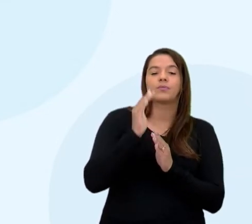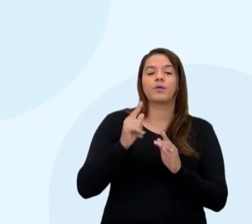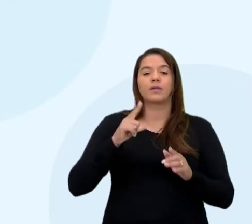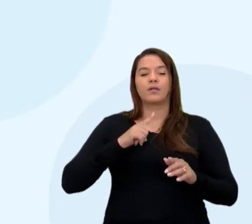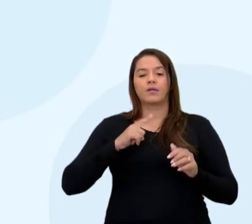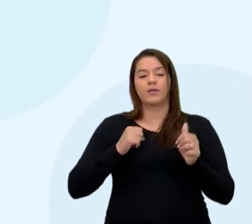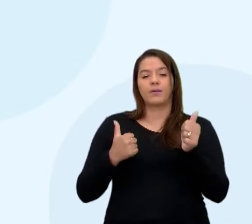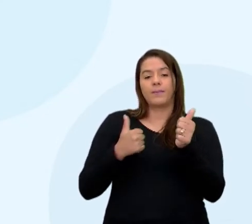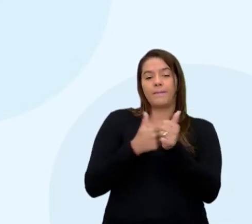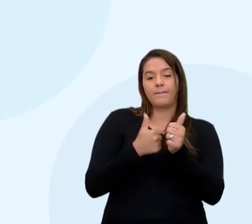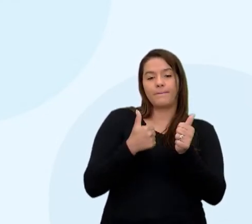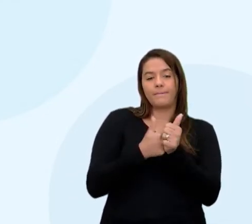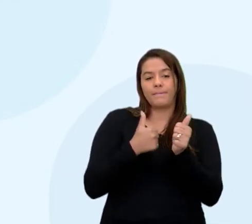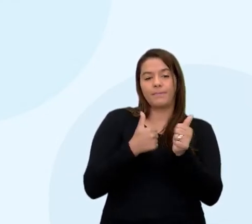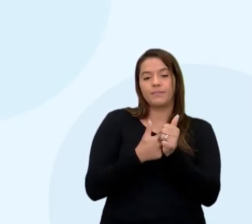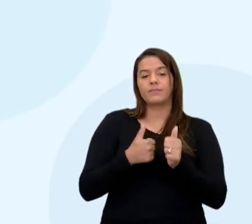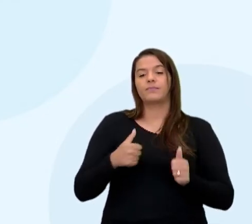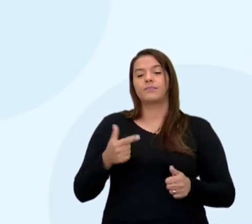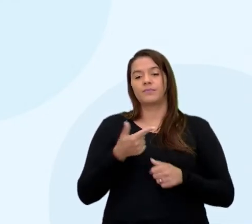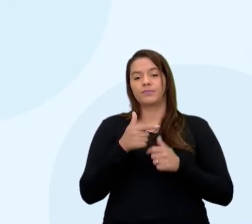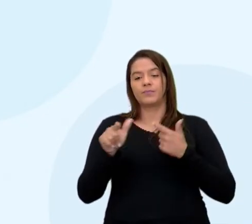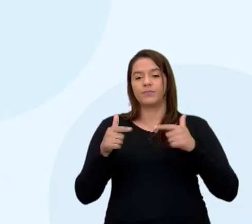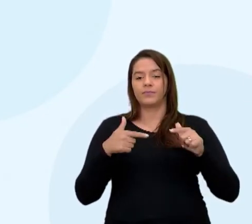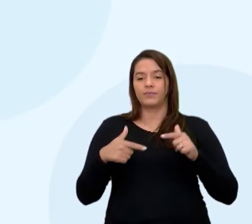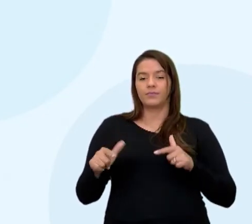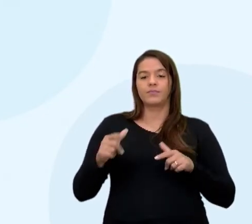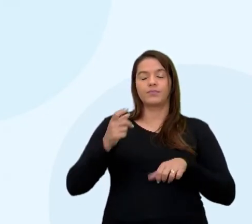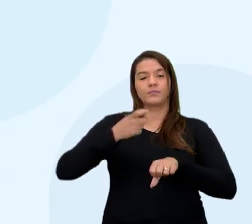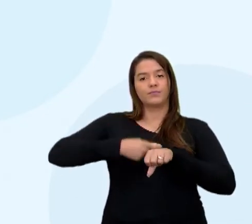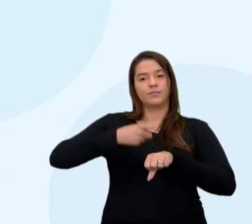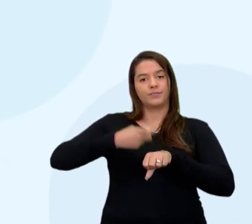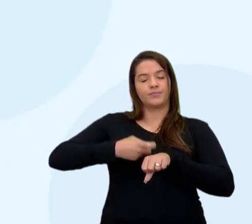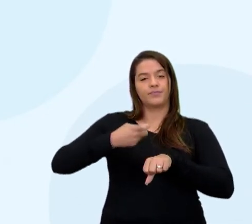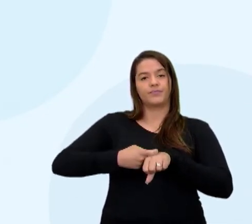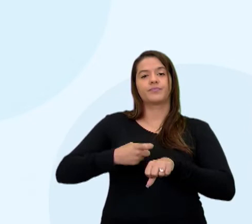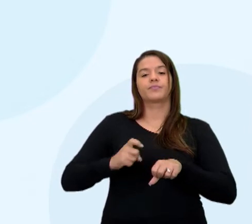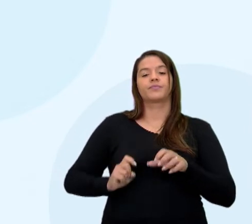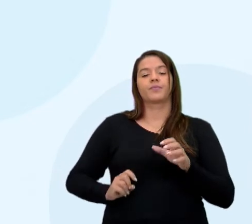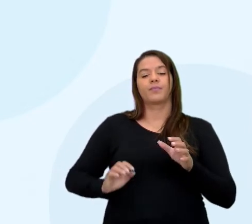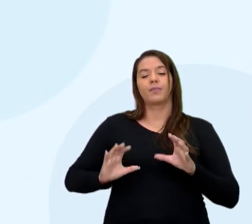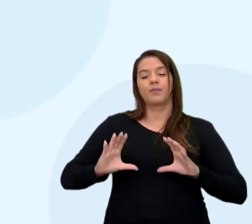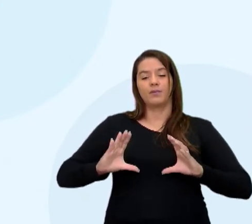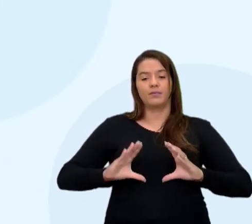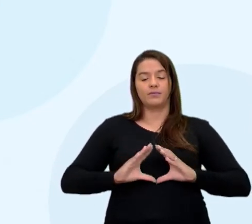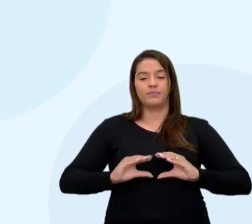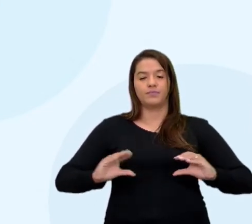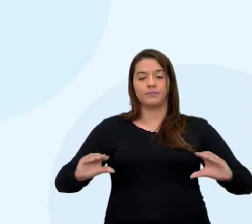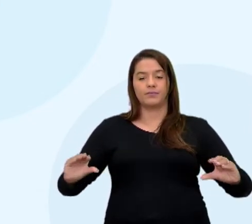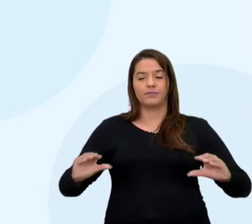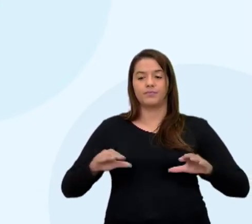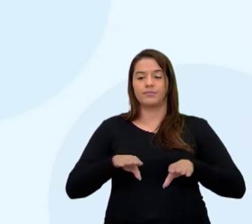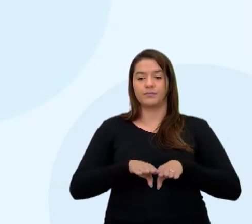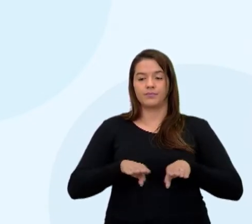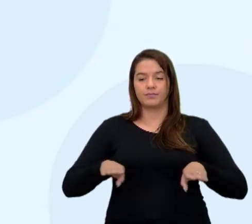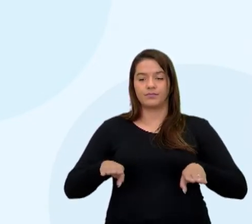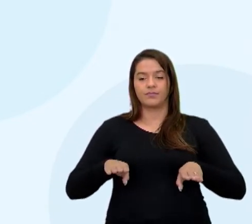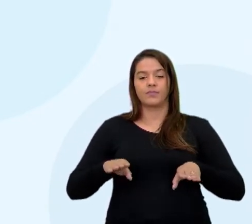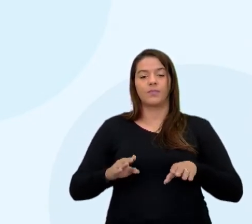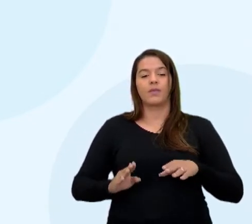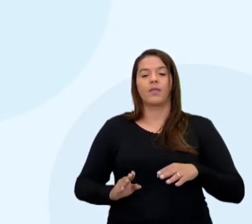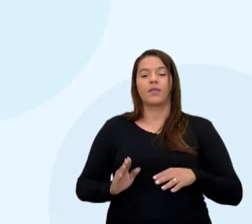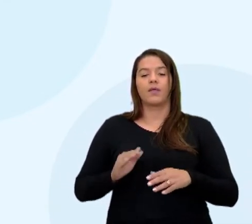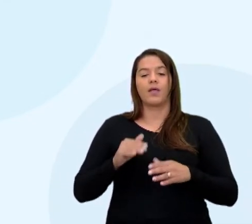pressionando as rochas, né? Então vai pressionando essa superfície, né, que aí aparece como base, até